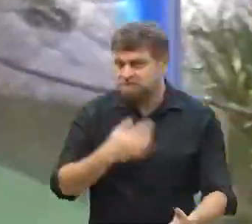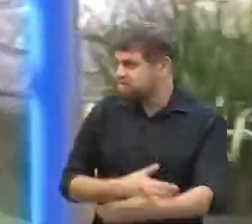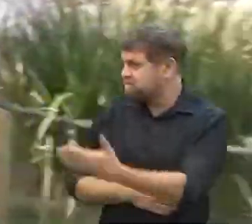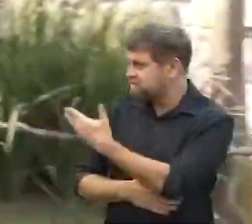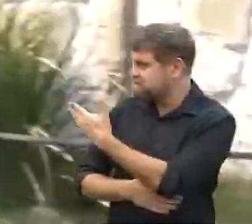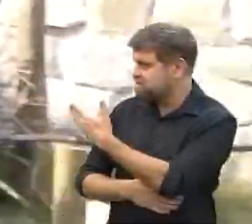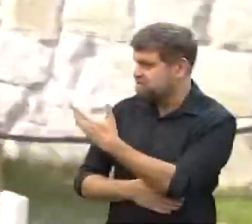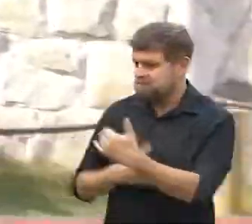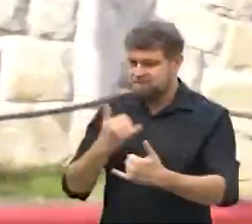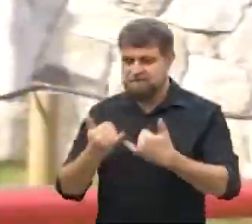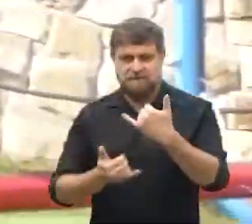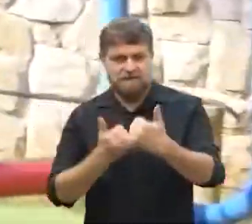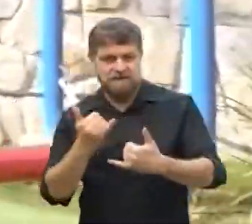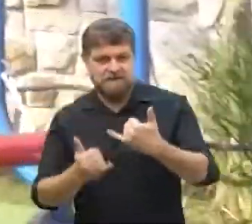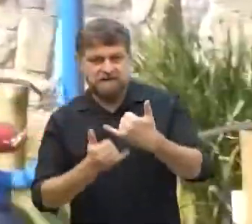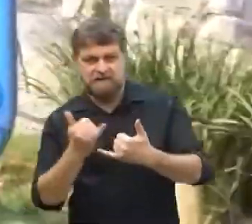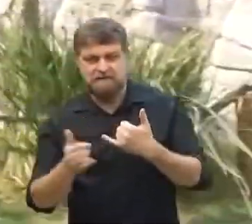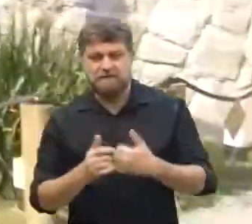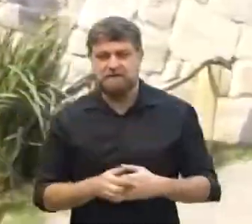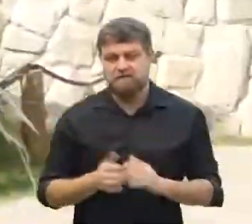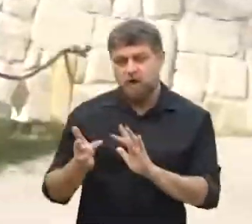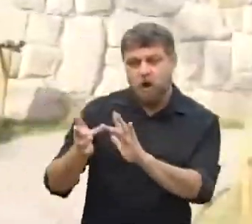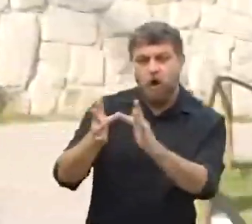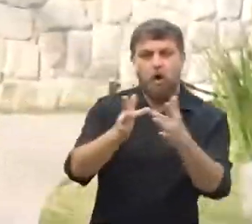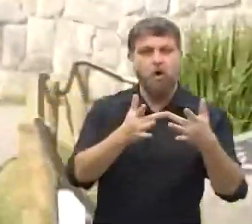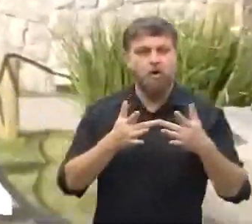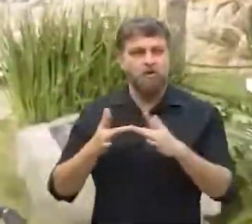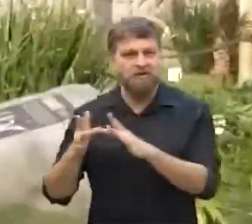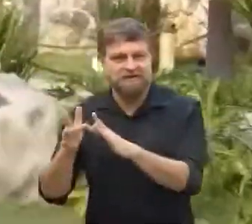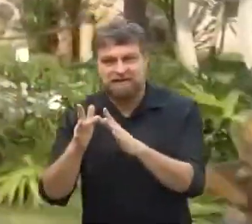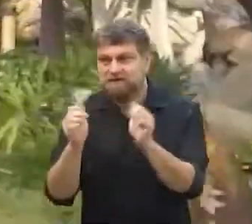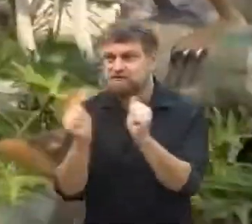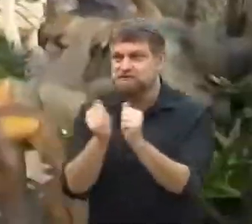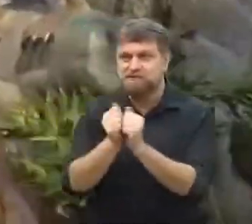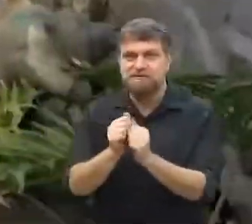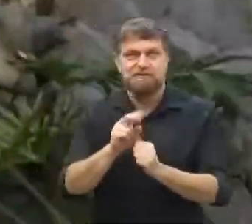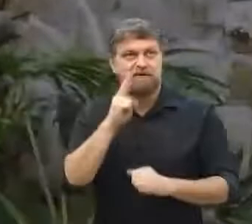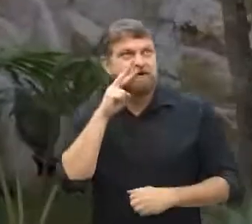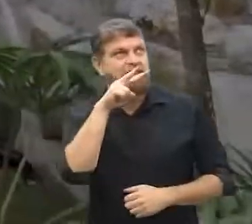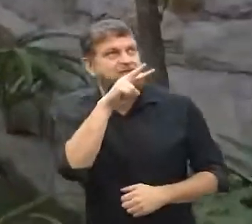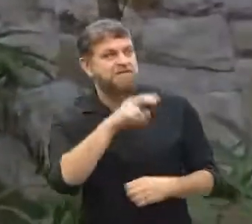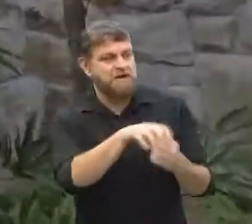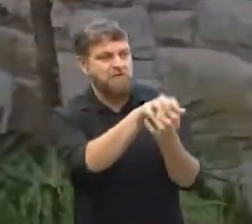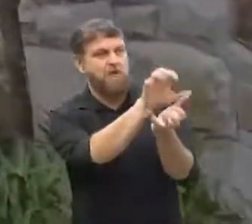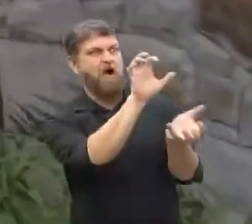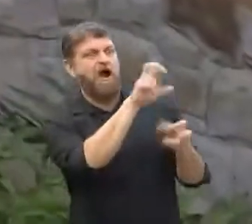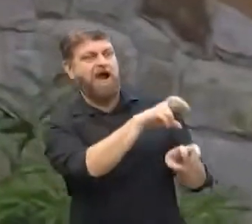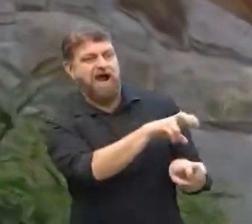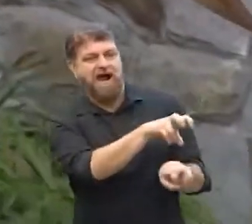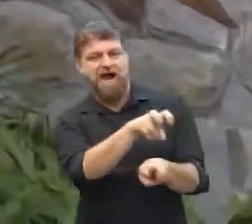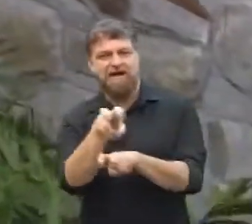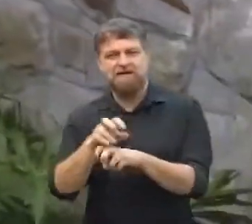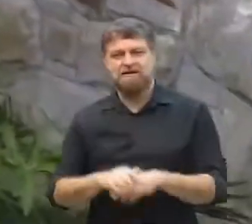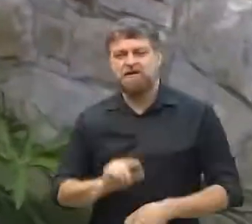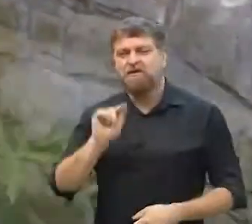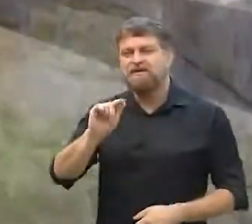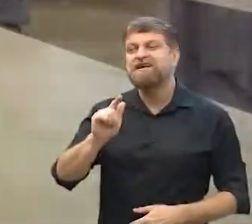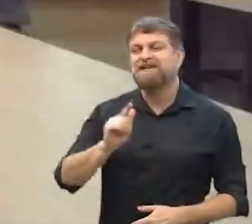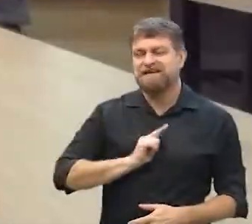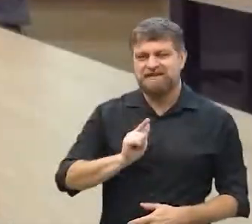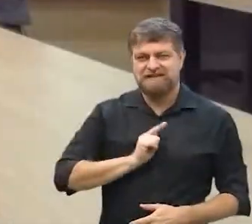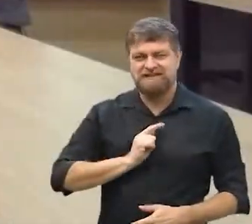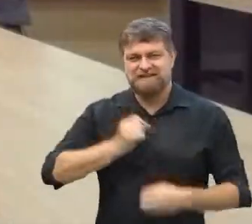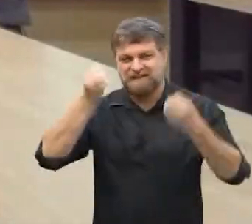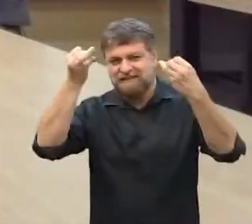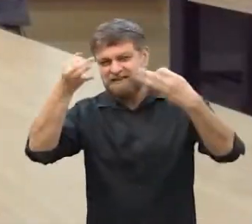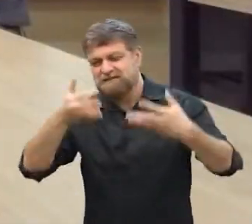eles brincam, assim, praticamente eles convivem, né, com esses dinossauros. Bom, e o que tem aí? Fala um pouquinho